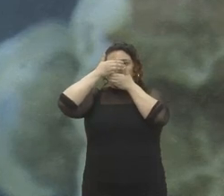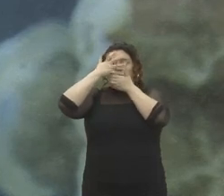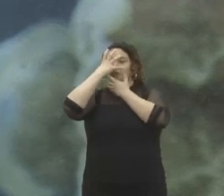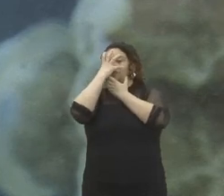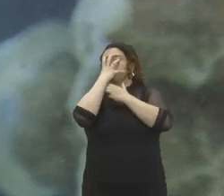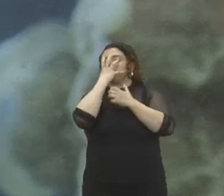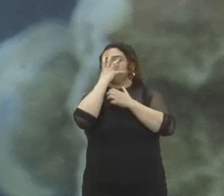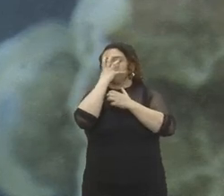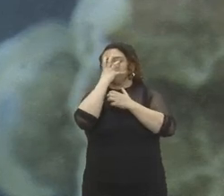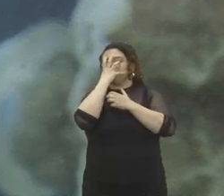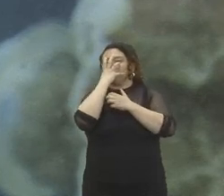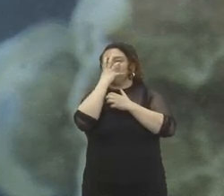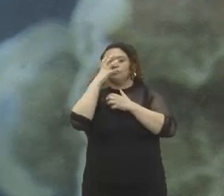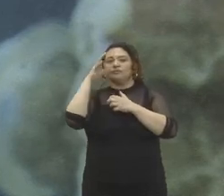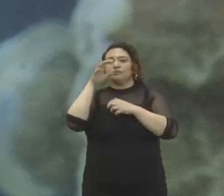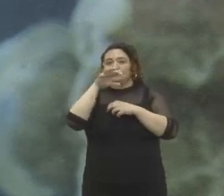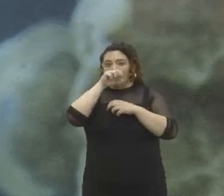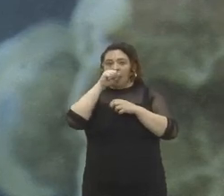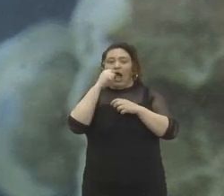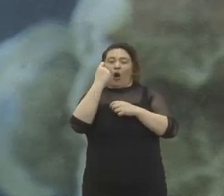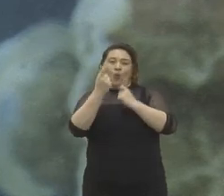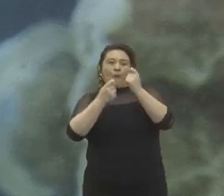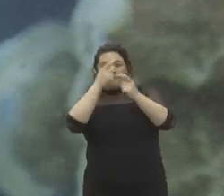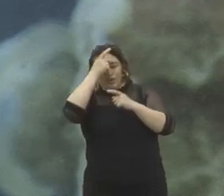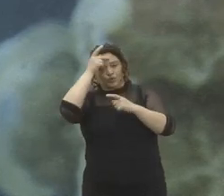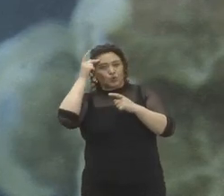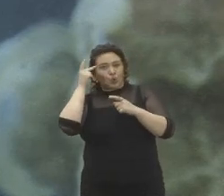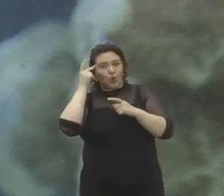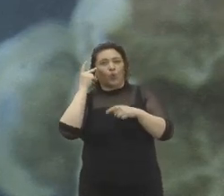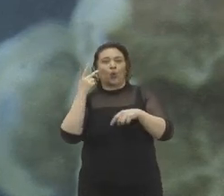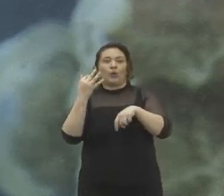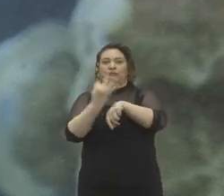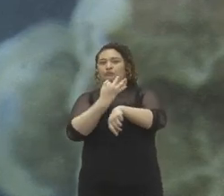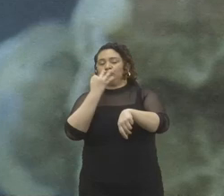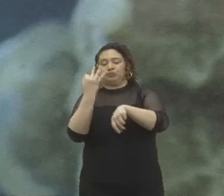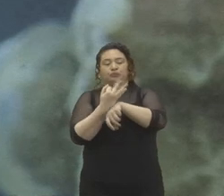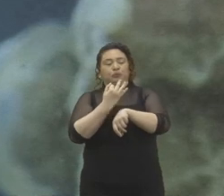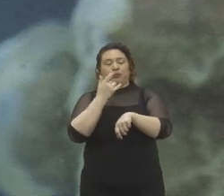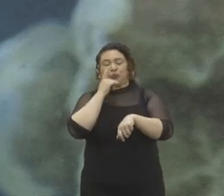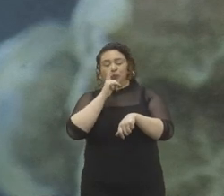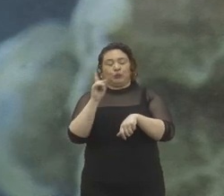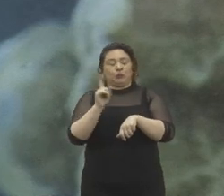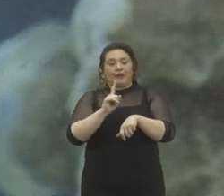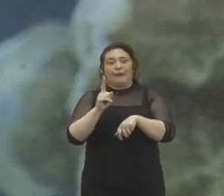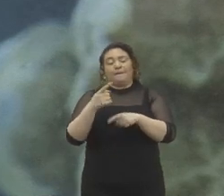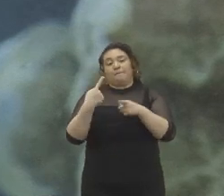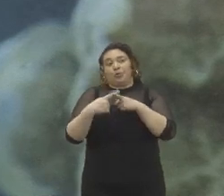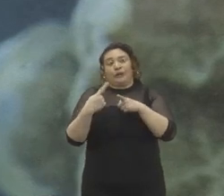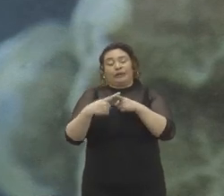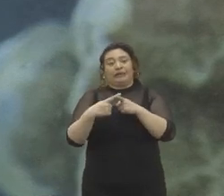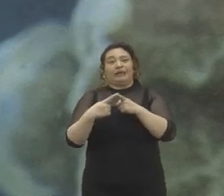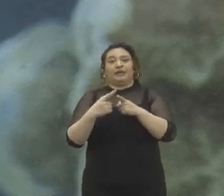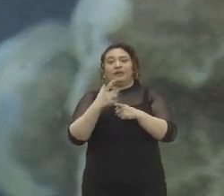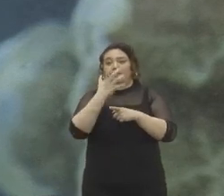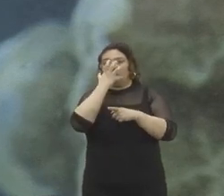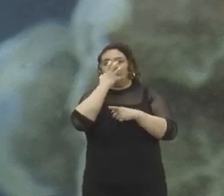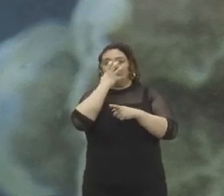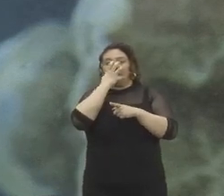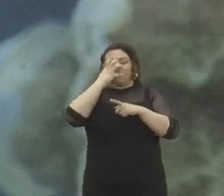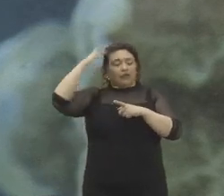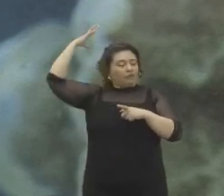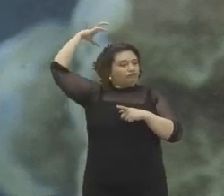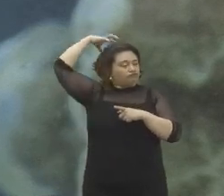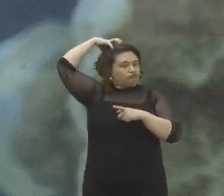inteiro e que para algumas pessoas é um pouco Eh vamos dizer claustrofóbica porque ela tem um uma